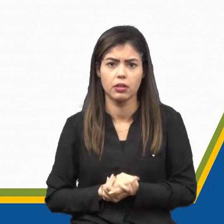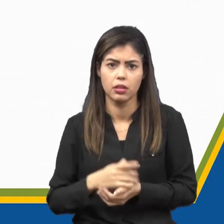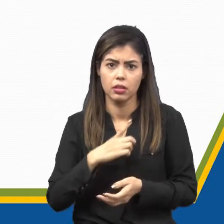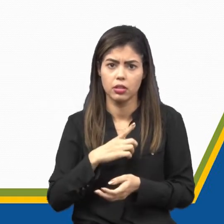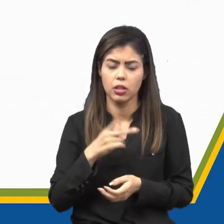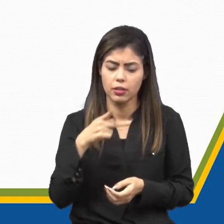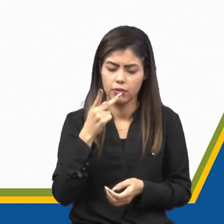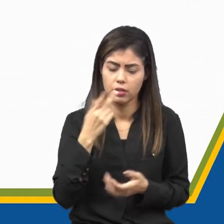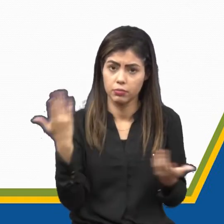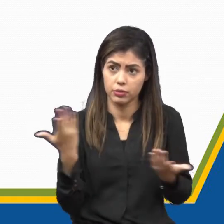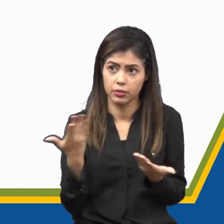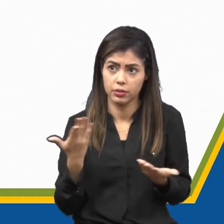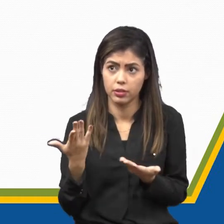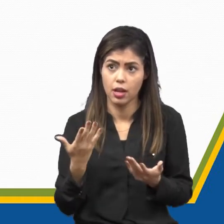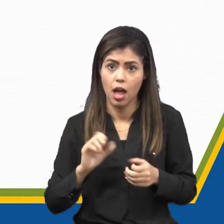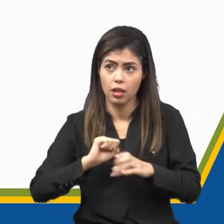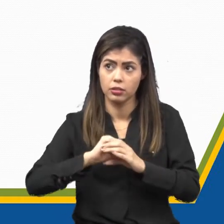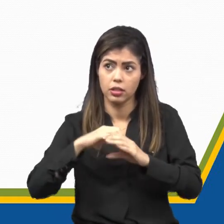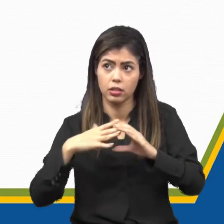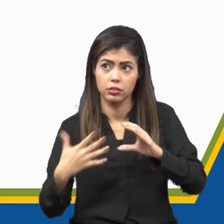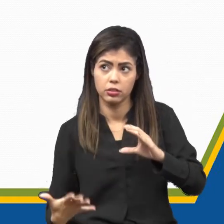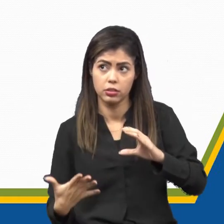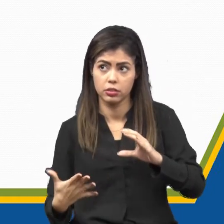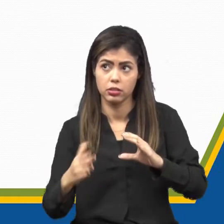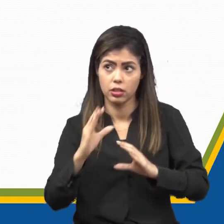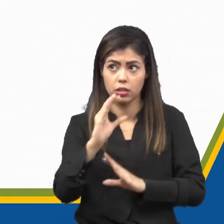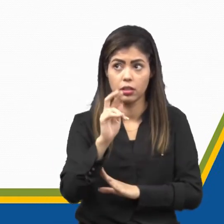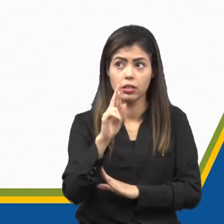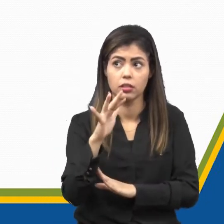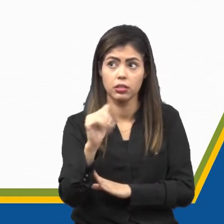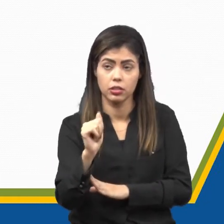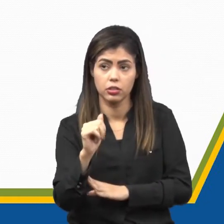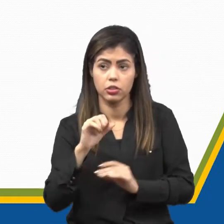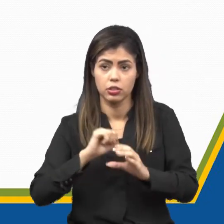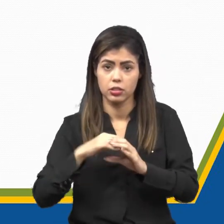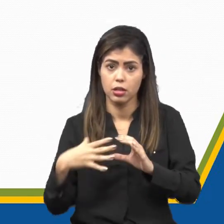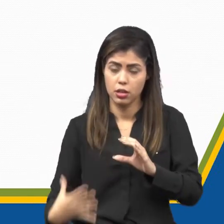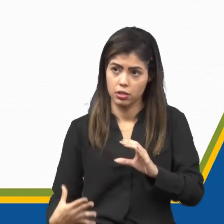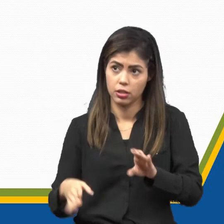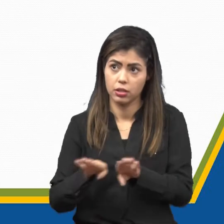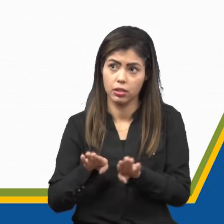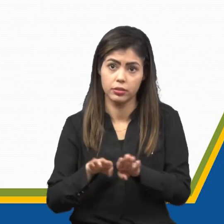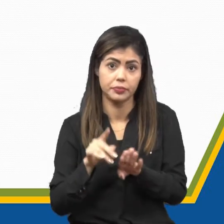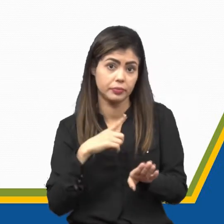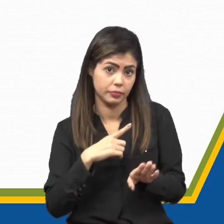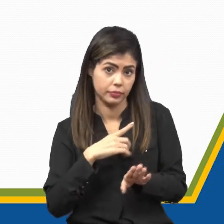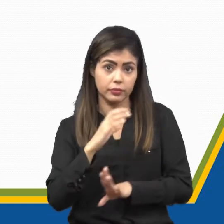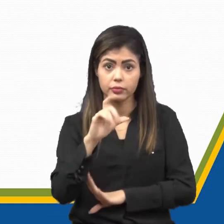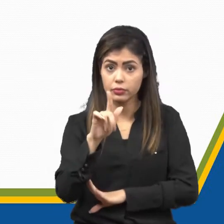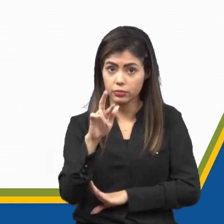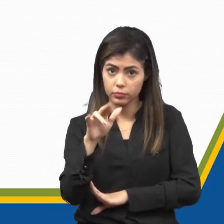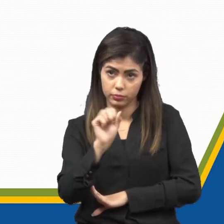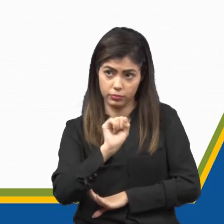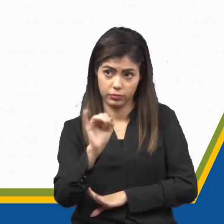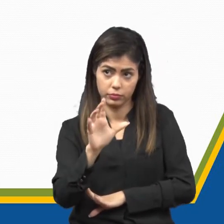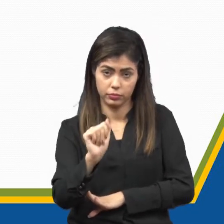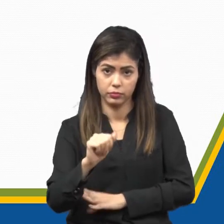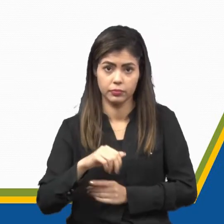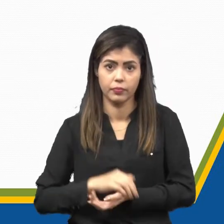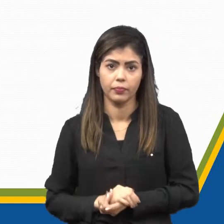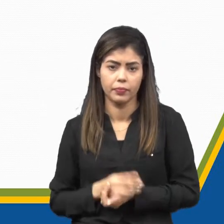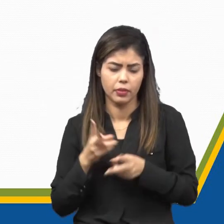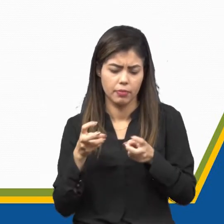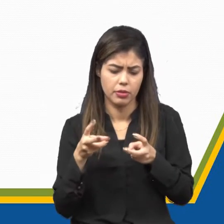nós falamos, né, sobre as características da dança contemporânea e as características da dança clássica. A